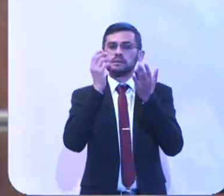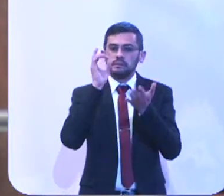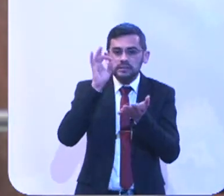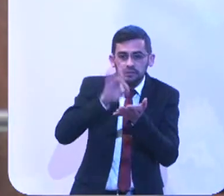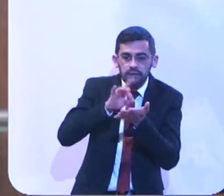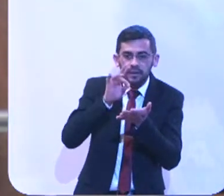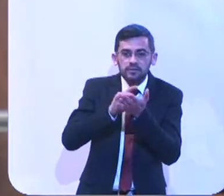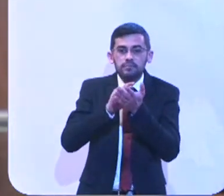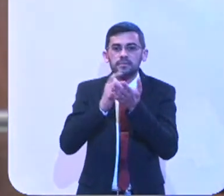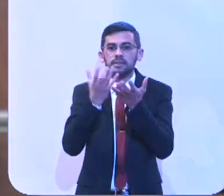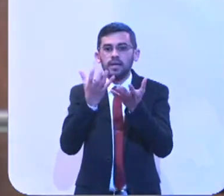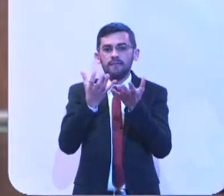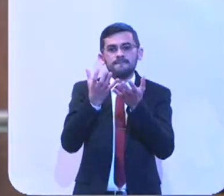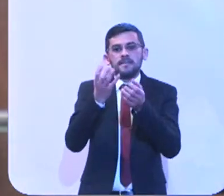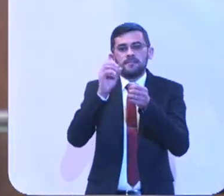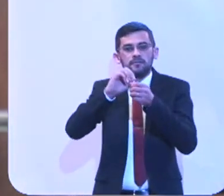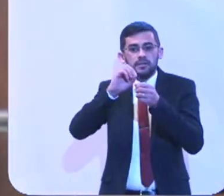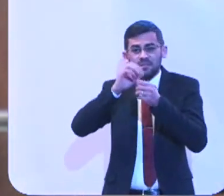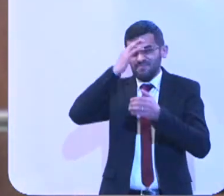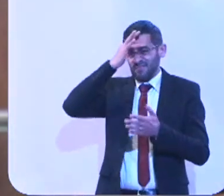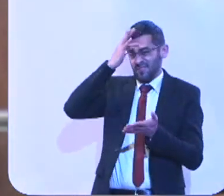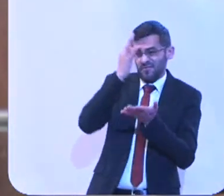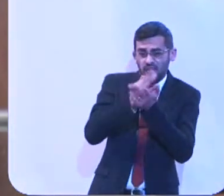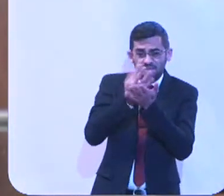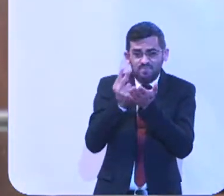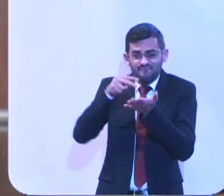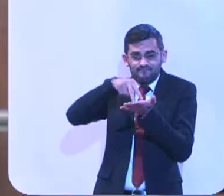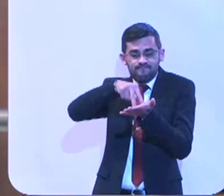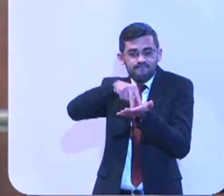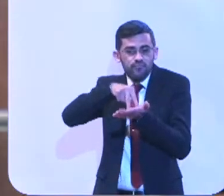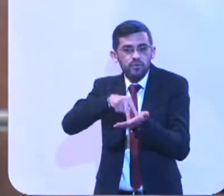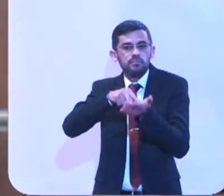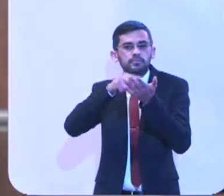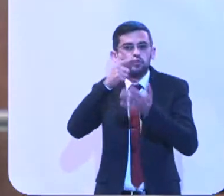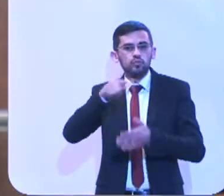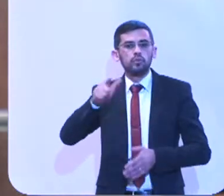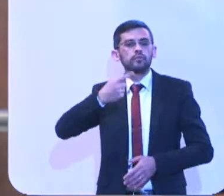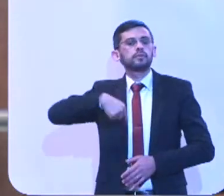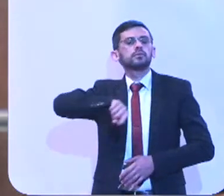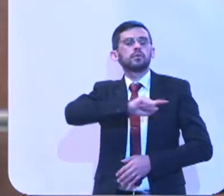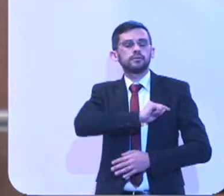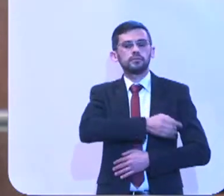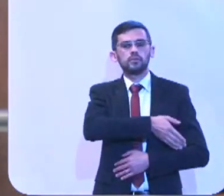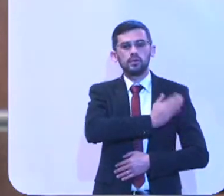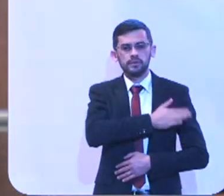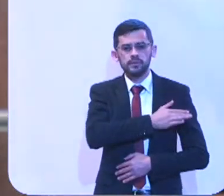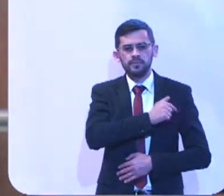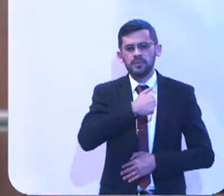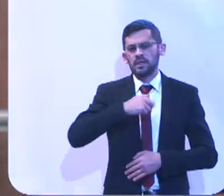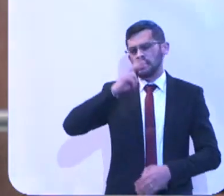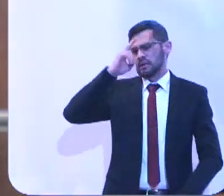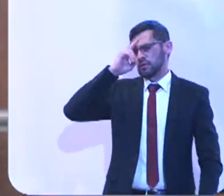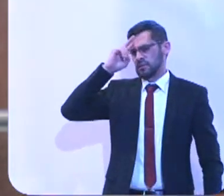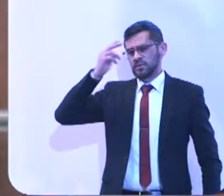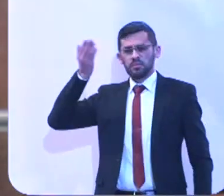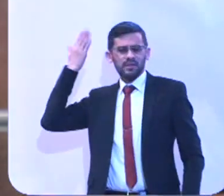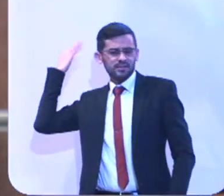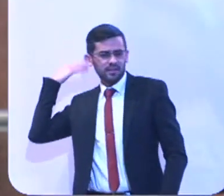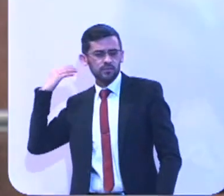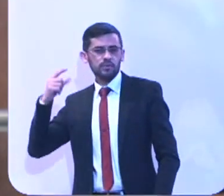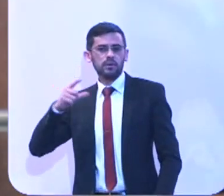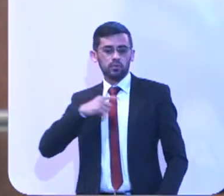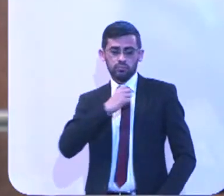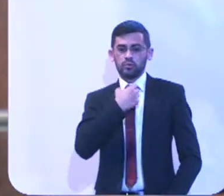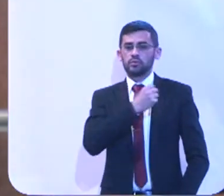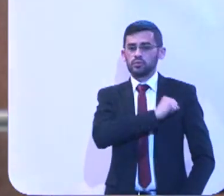nosso coração. Eu lembro certinho Quando estava no seminário e eu tinha uma empresa,